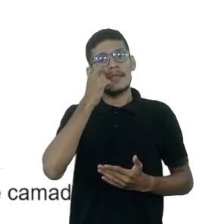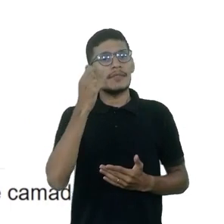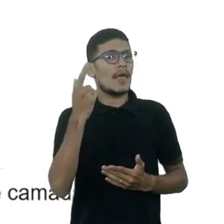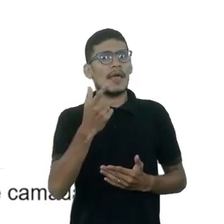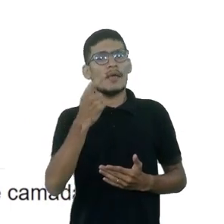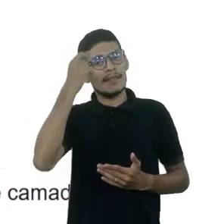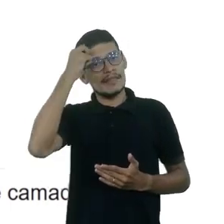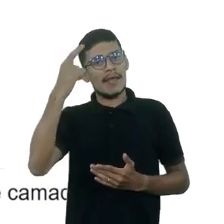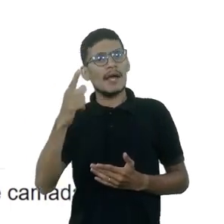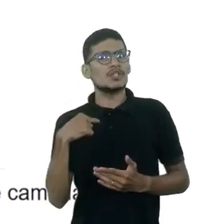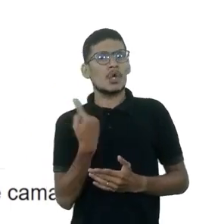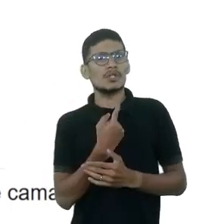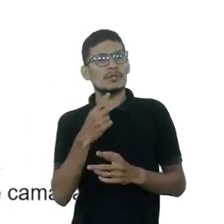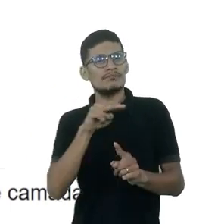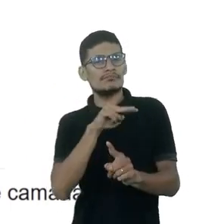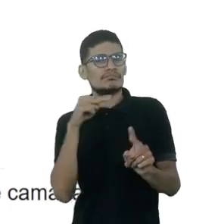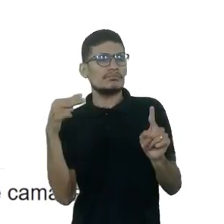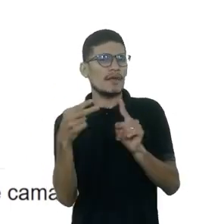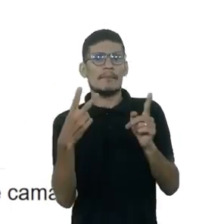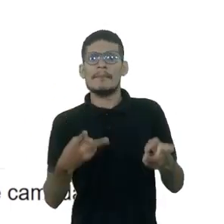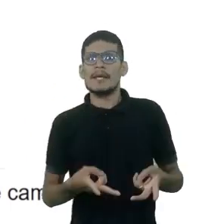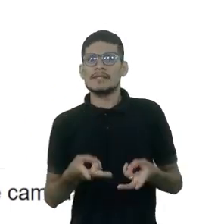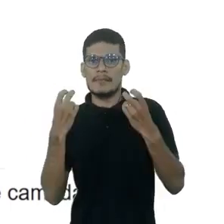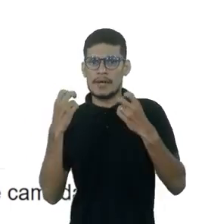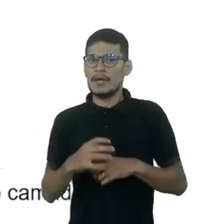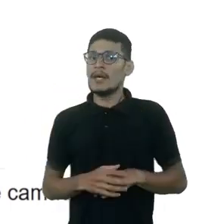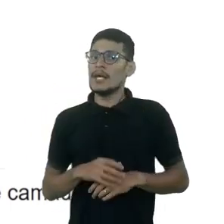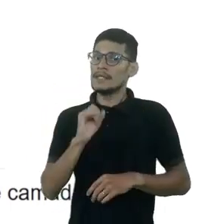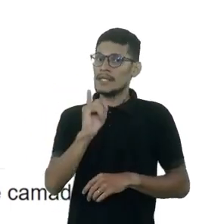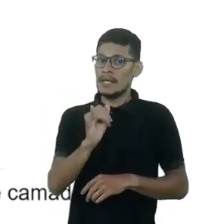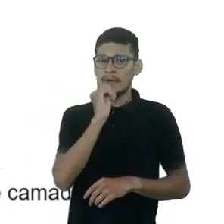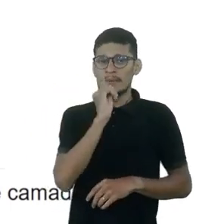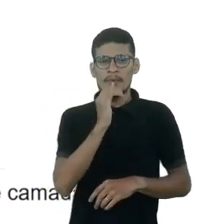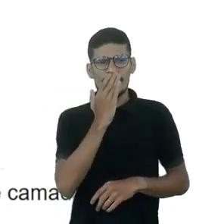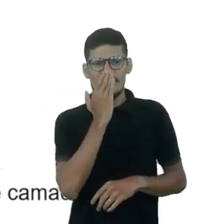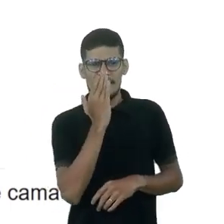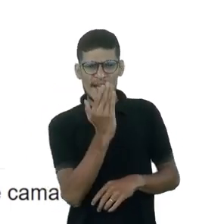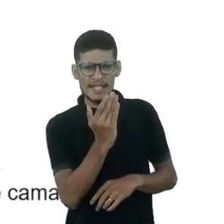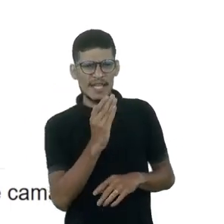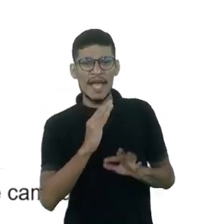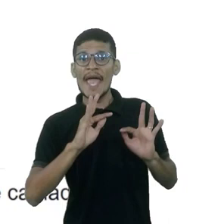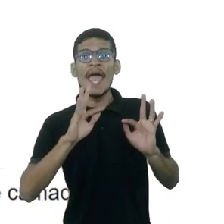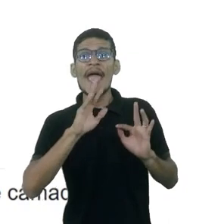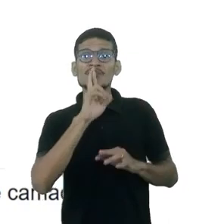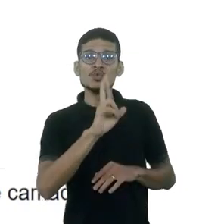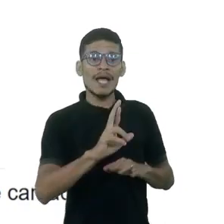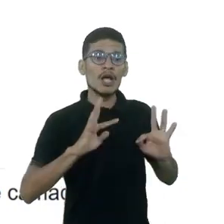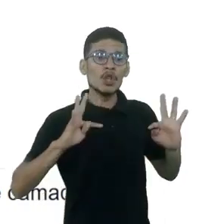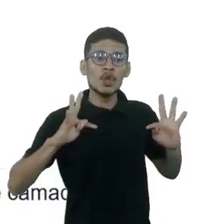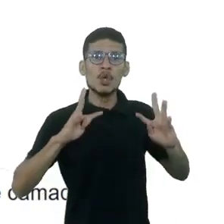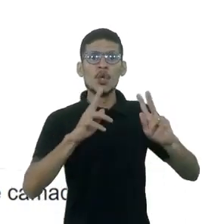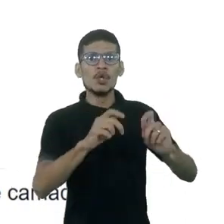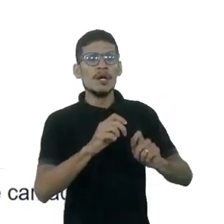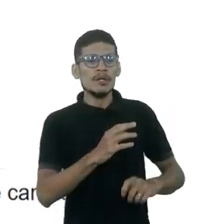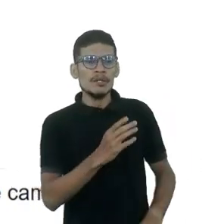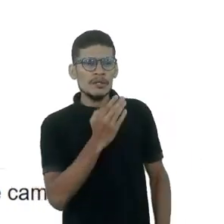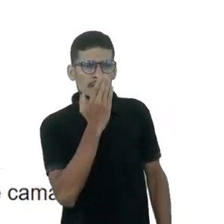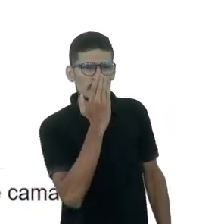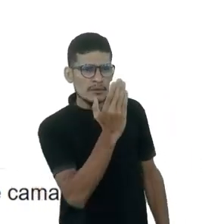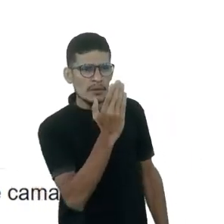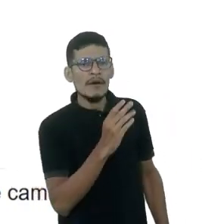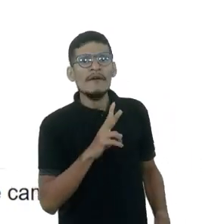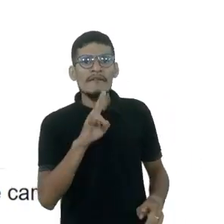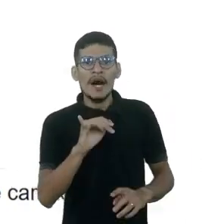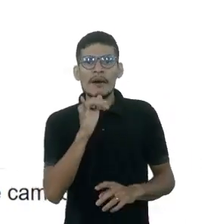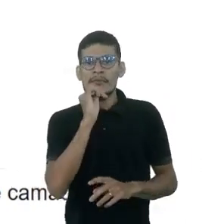ver nessa perspectiva. Quando a gente vê ela de frente, ou seja, o resultado disso tudo, a gente vai ver a